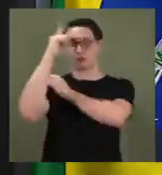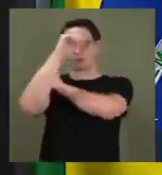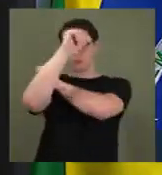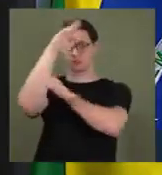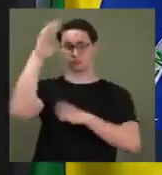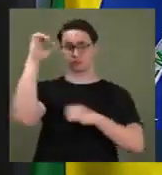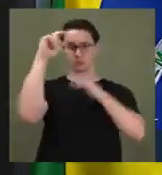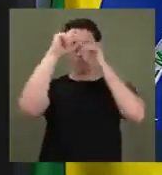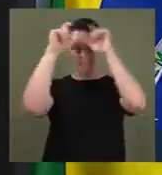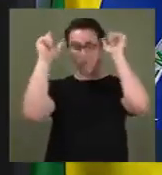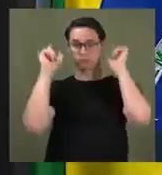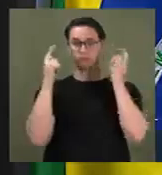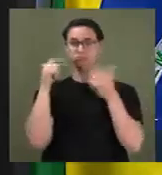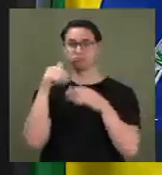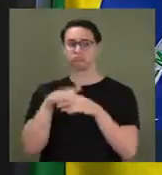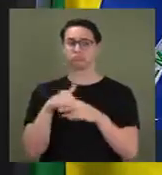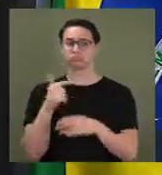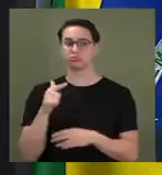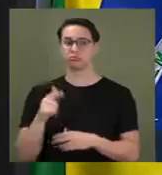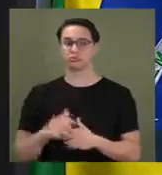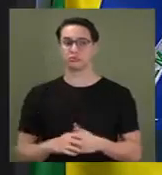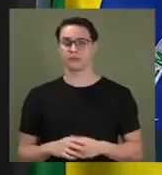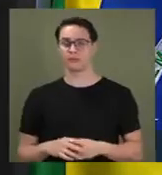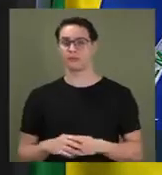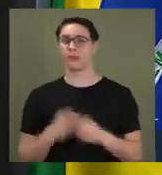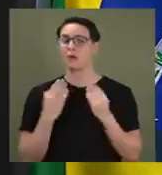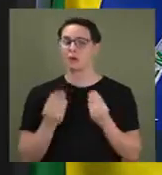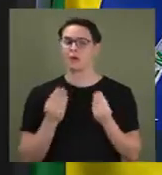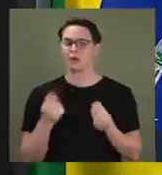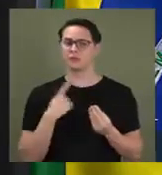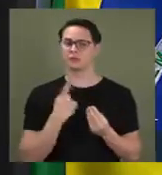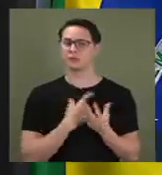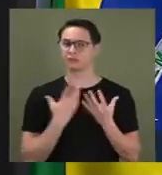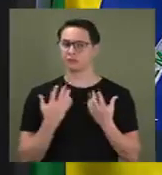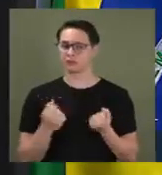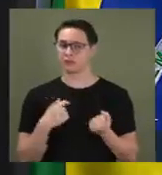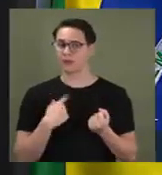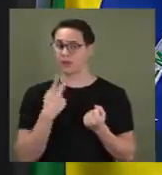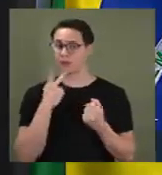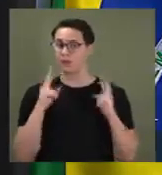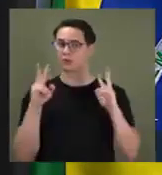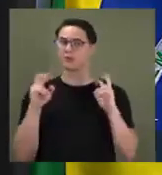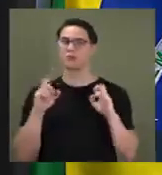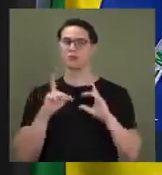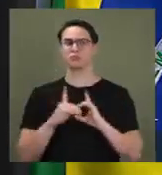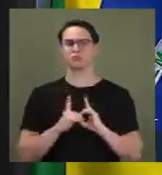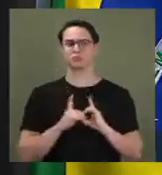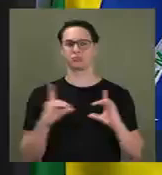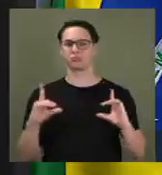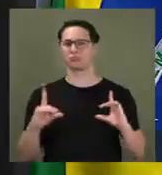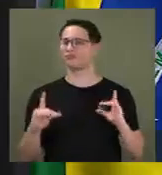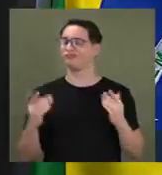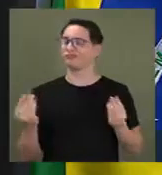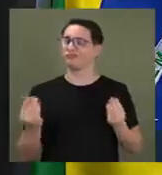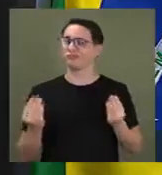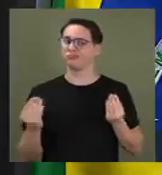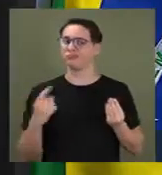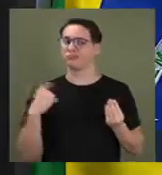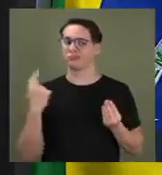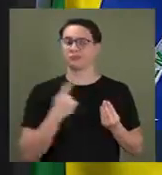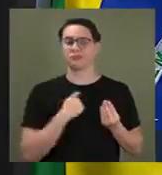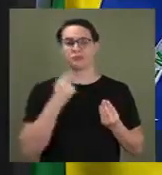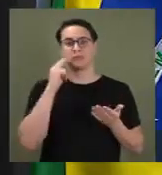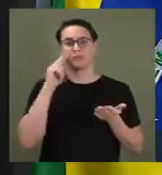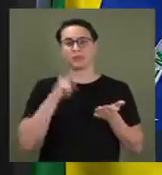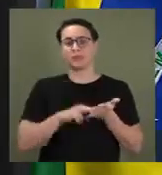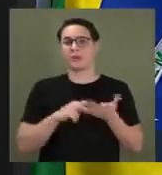sequer votavam. É inadmissível falarmos em plena democracia sem que a gente não olhe a maioria